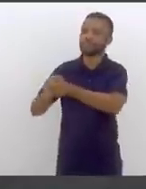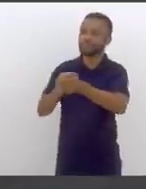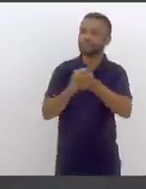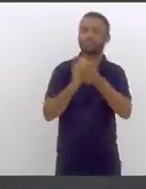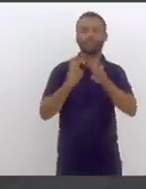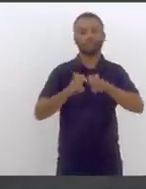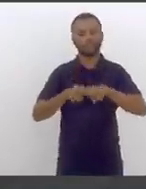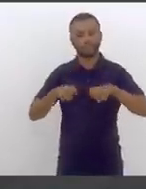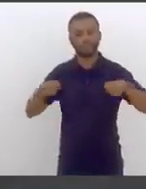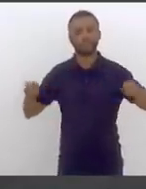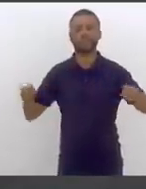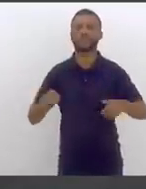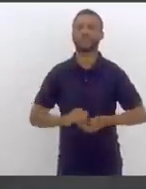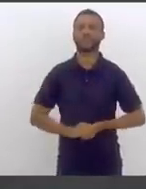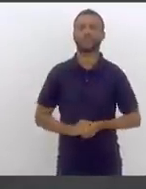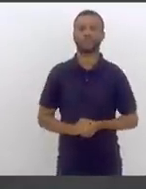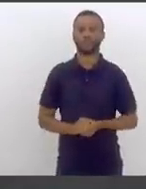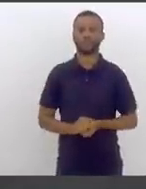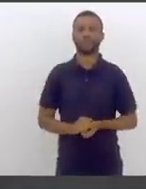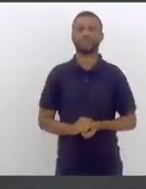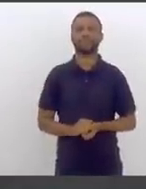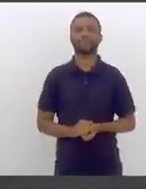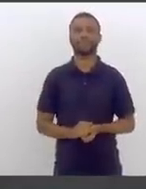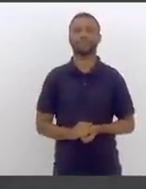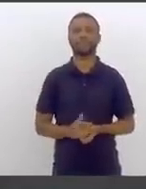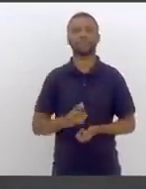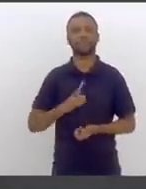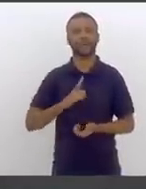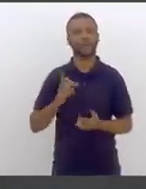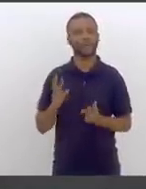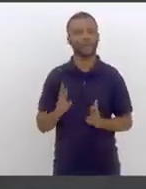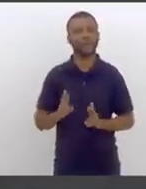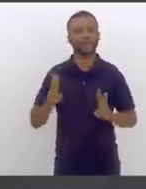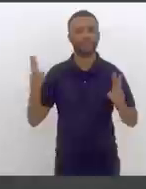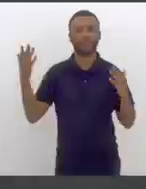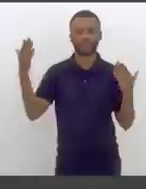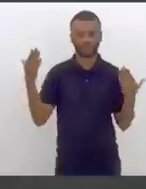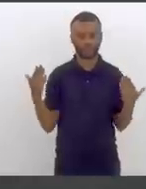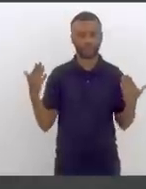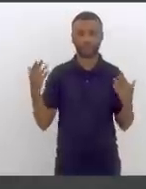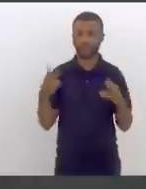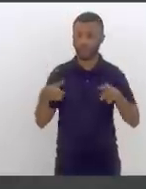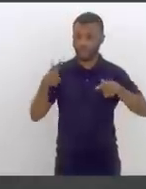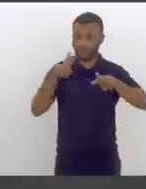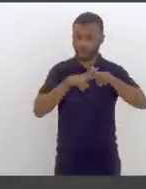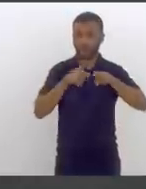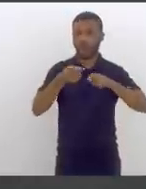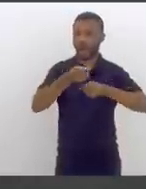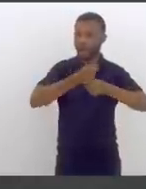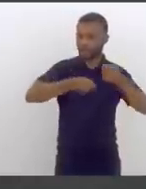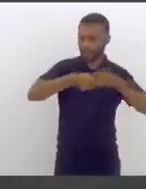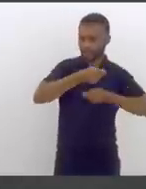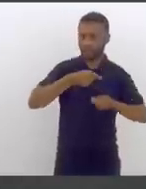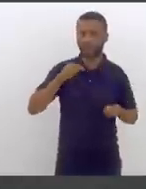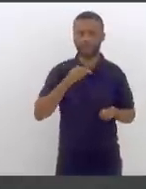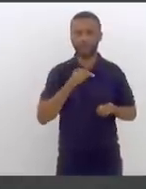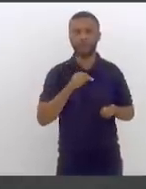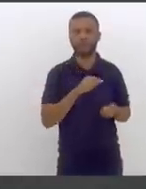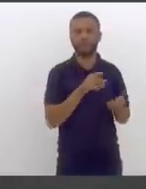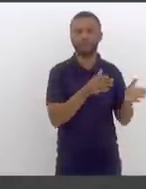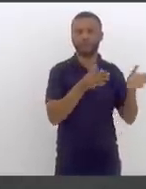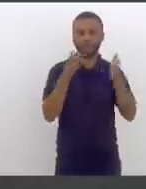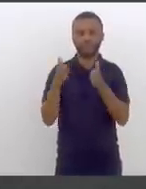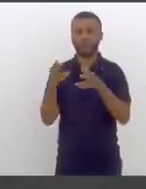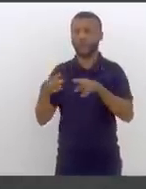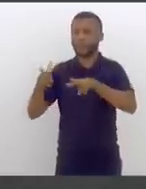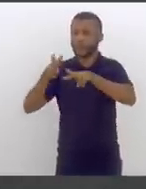da mesa é que existe uma diferença entre a prisão administrativa e a prisão